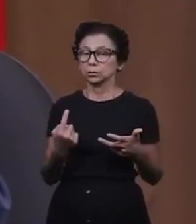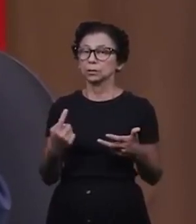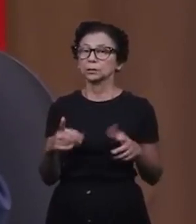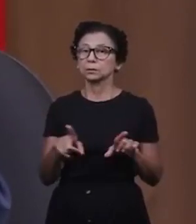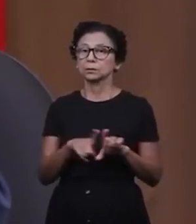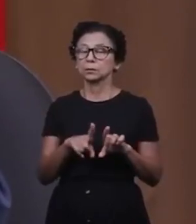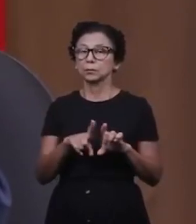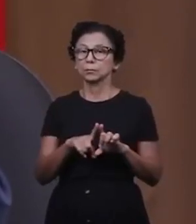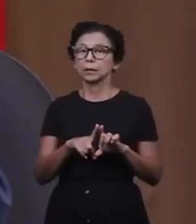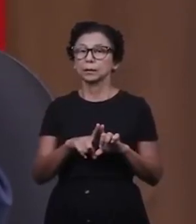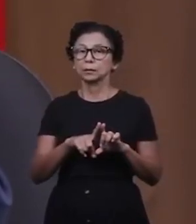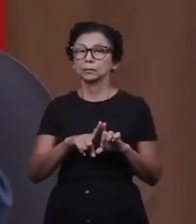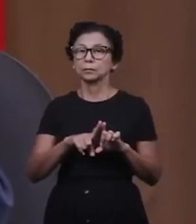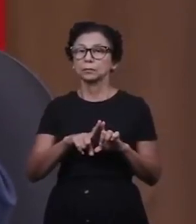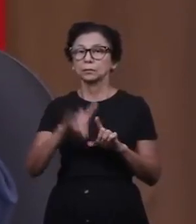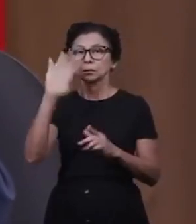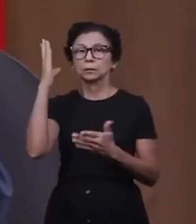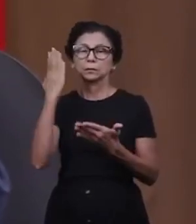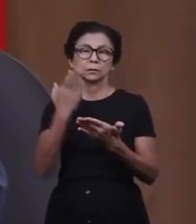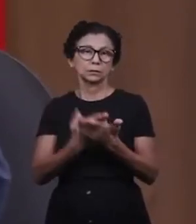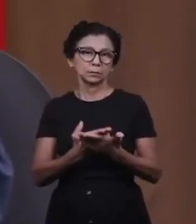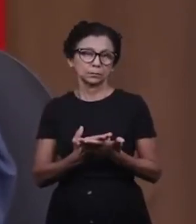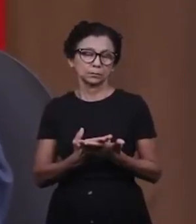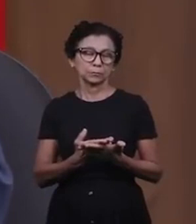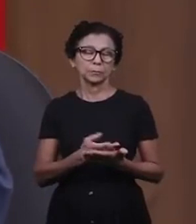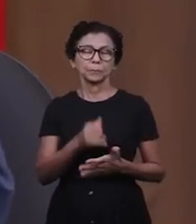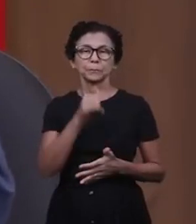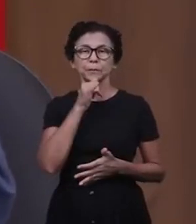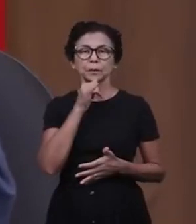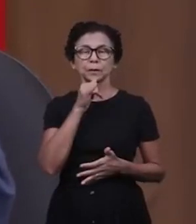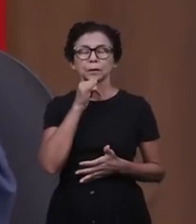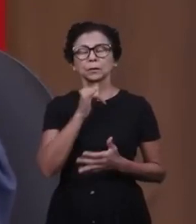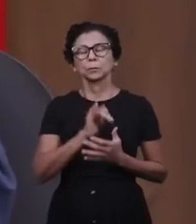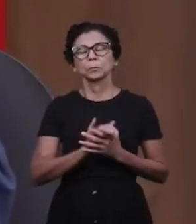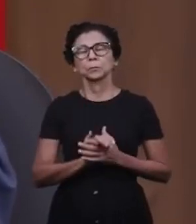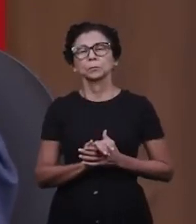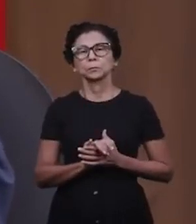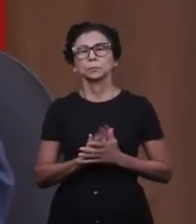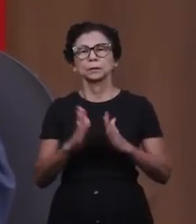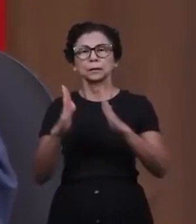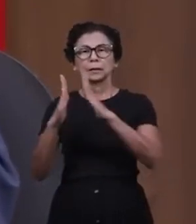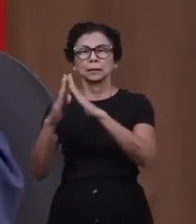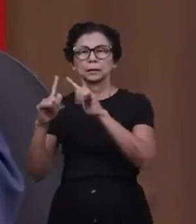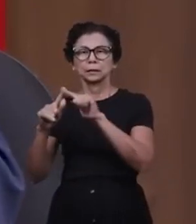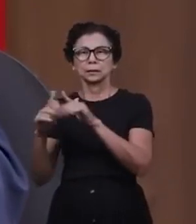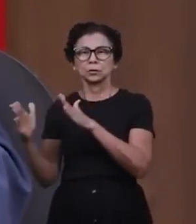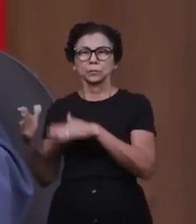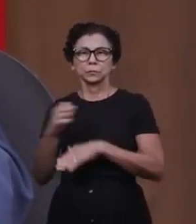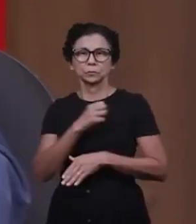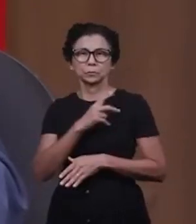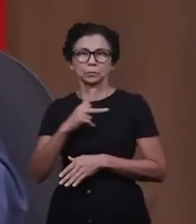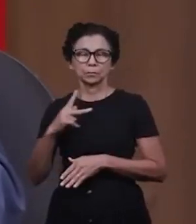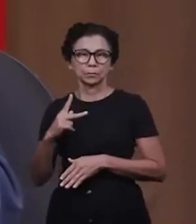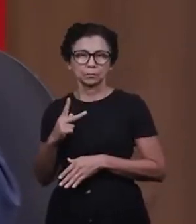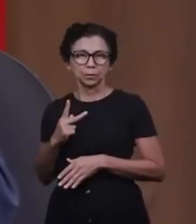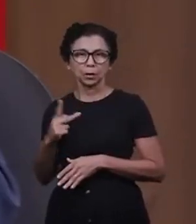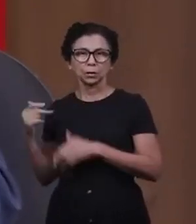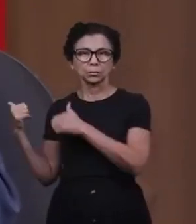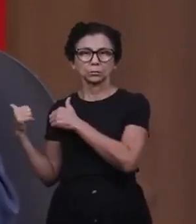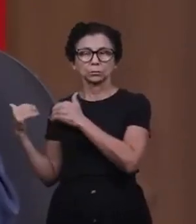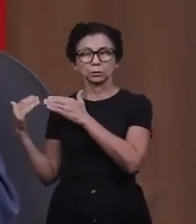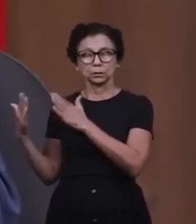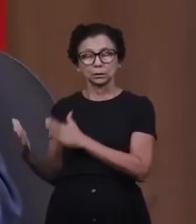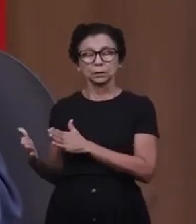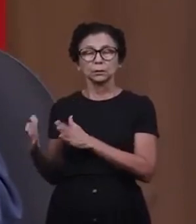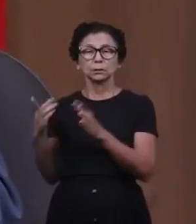exemplo, a grande doutrina da igreja primitiva, a grande parte da